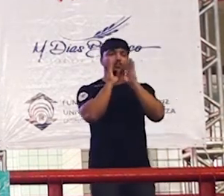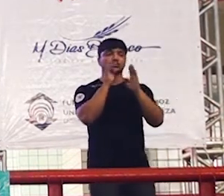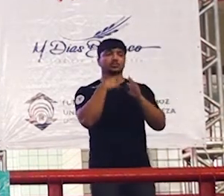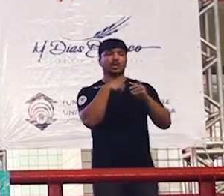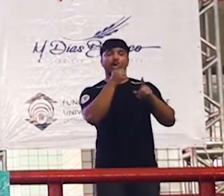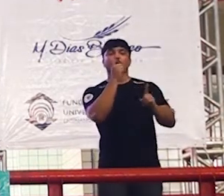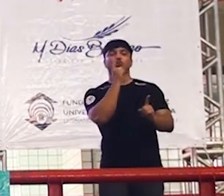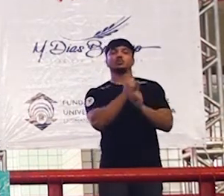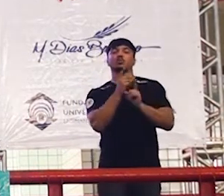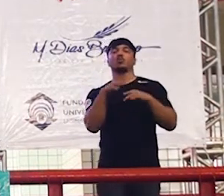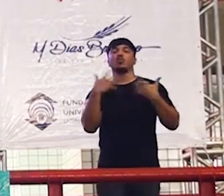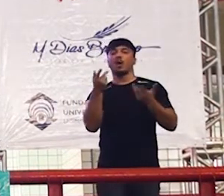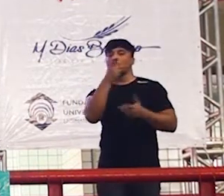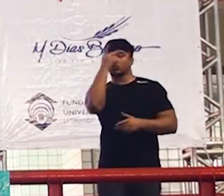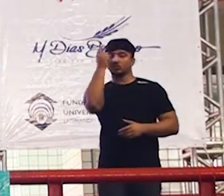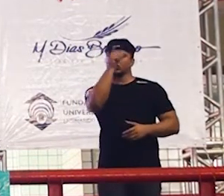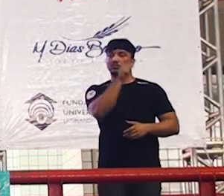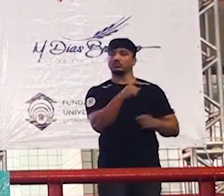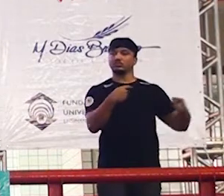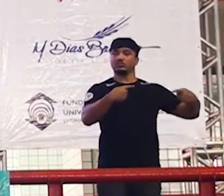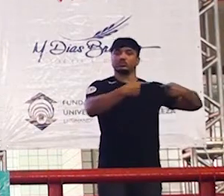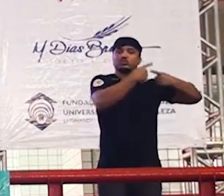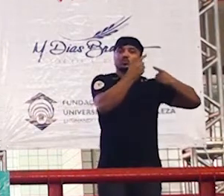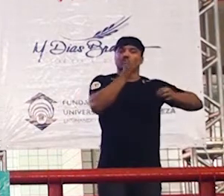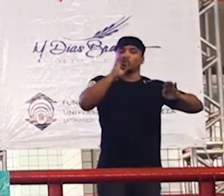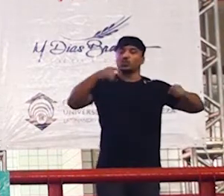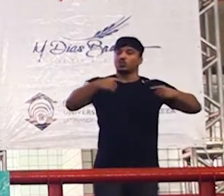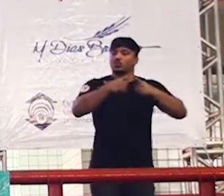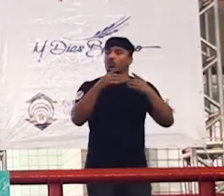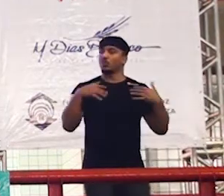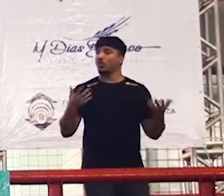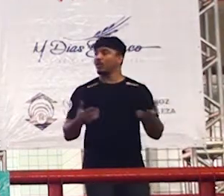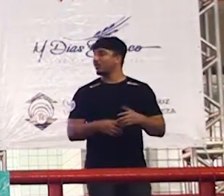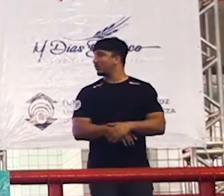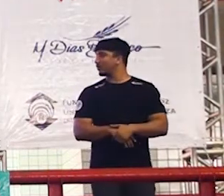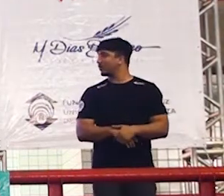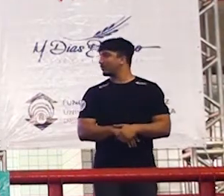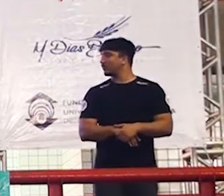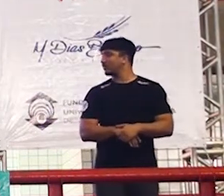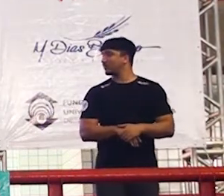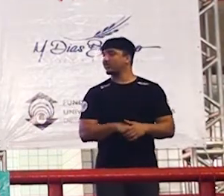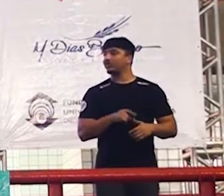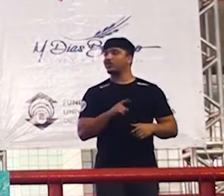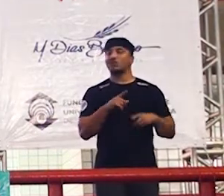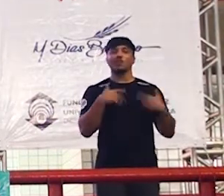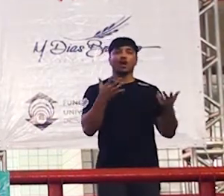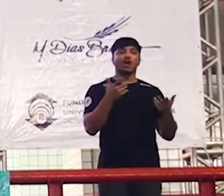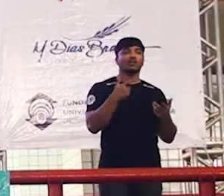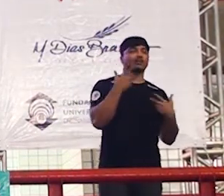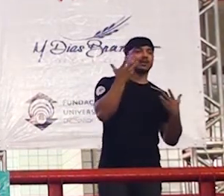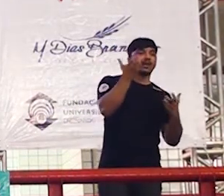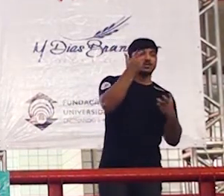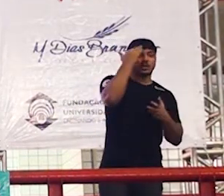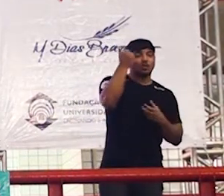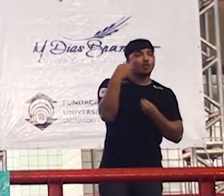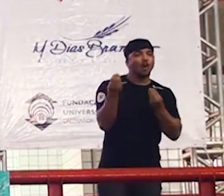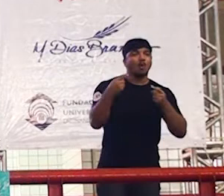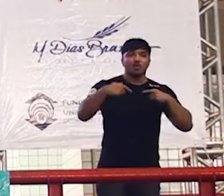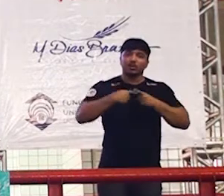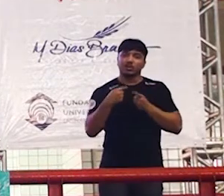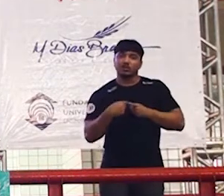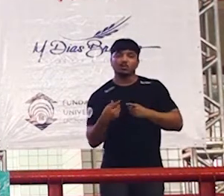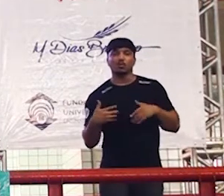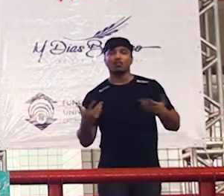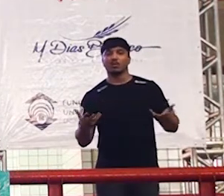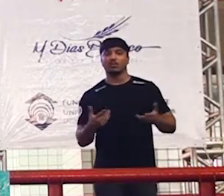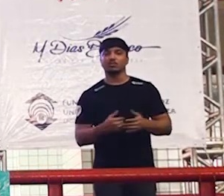aparece, descubra qual personagem de Games of Thrones é você. Aí você, que legalzinho, quero saber qual é o personagem do Games of